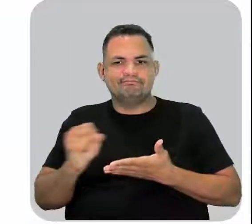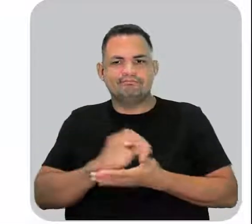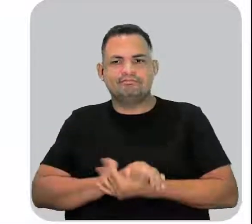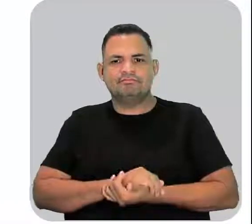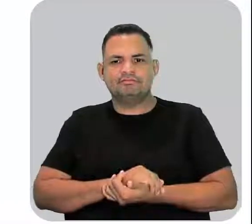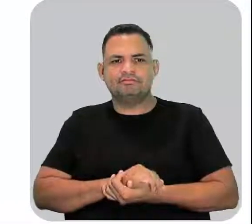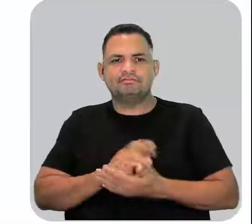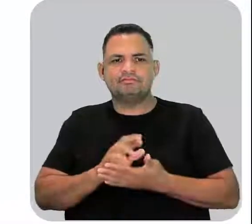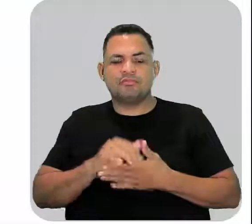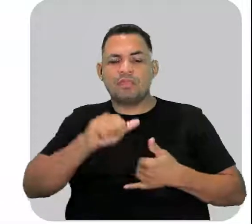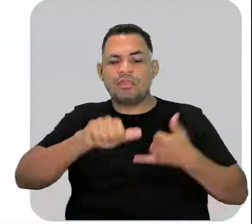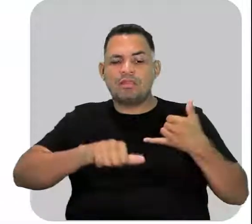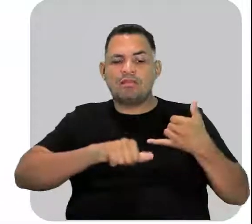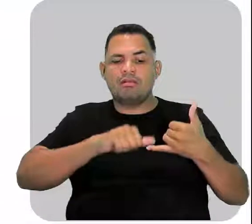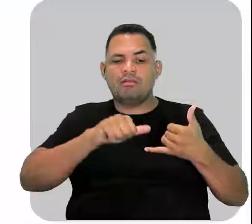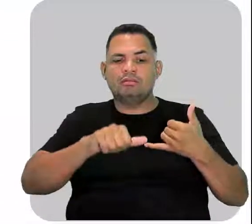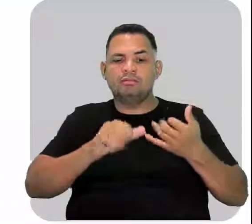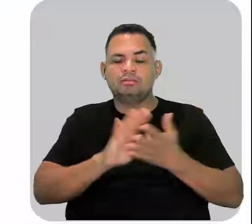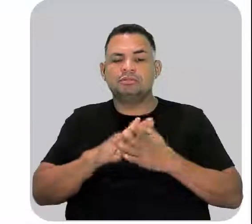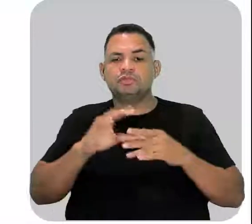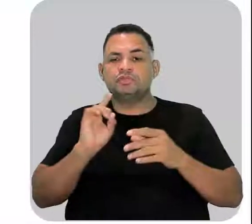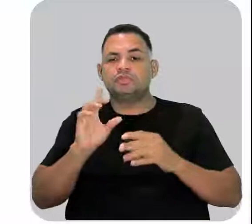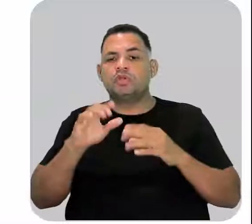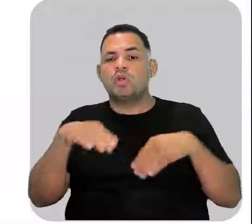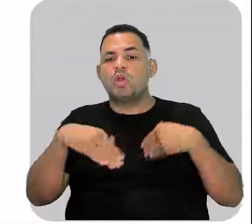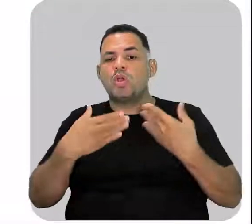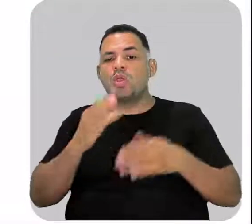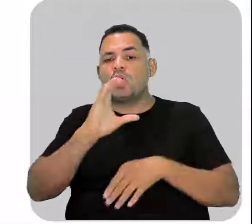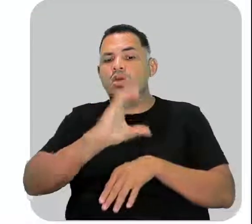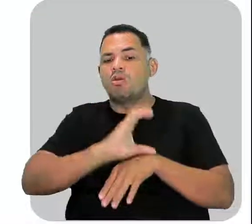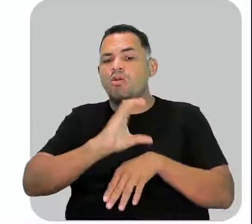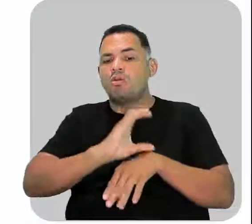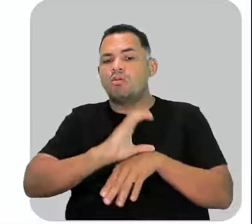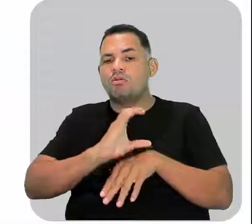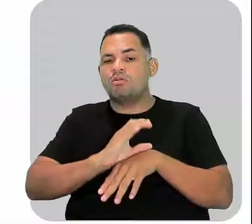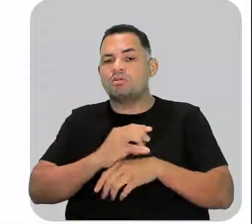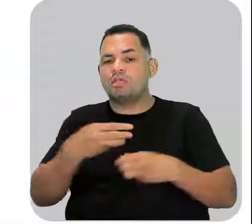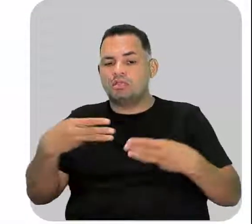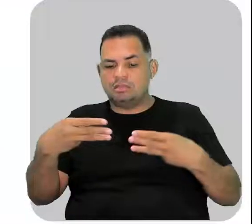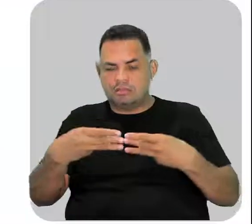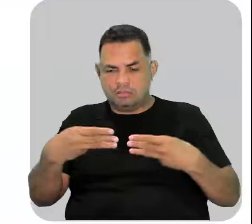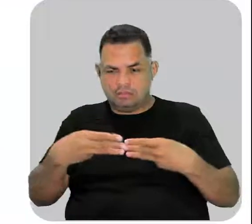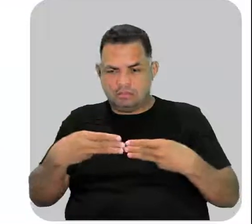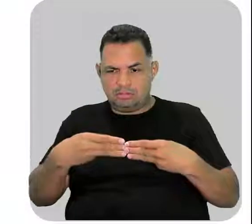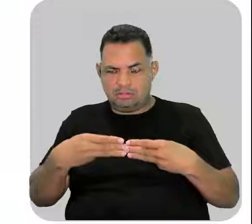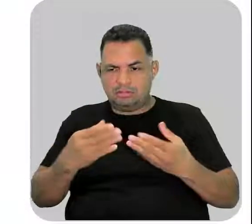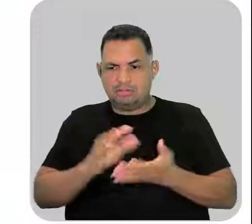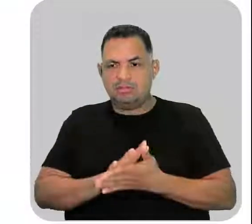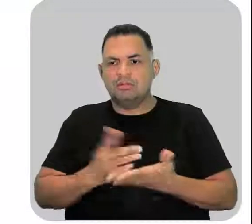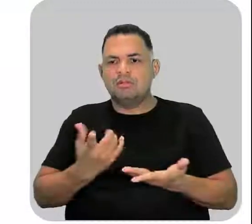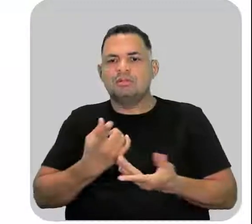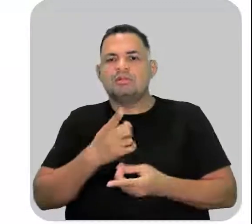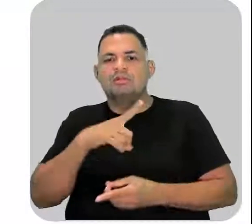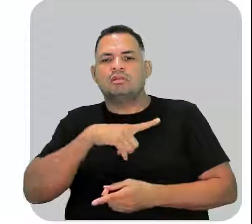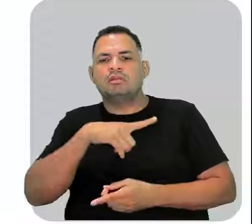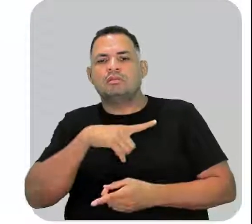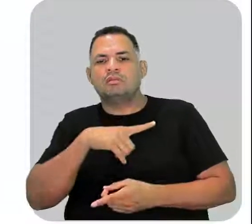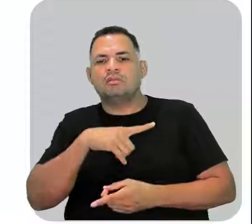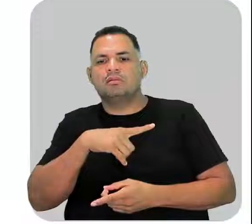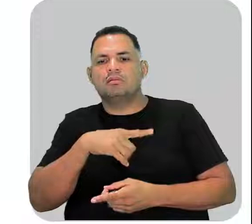A reação vai ocorrer somente nos carbonos onde está a tripla ligação, onde a gente vai ter